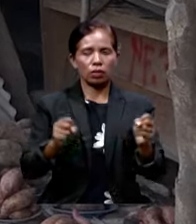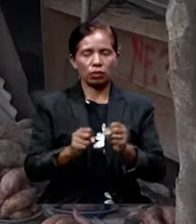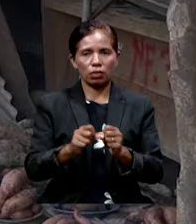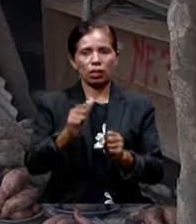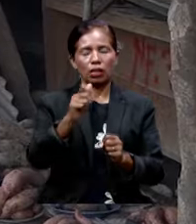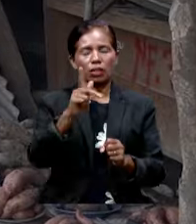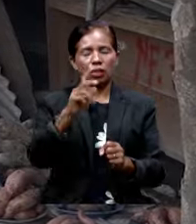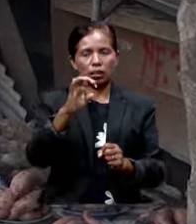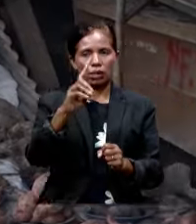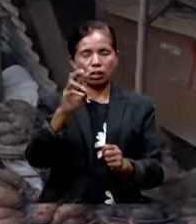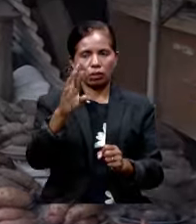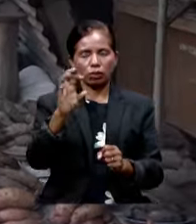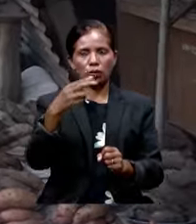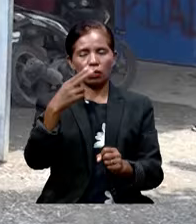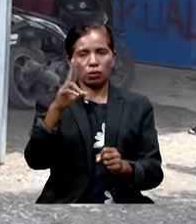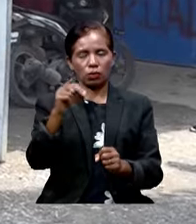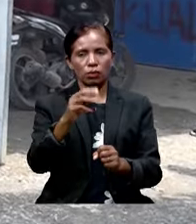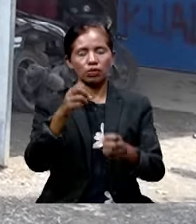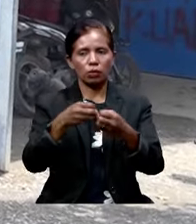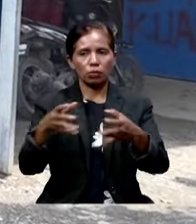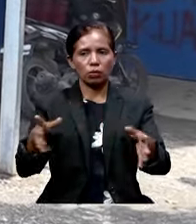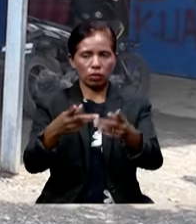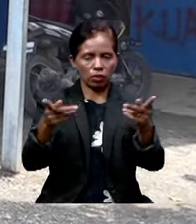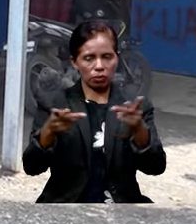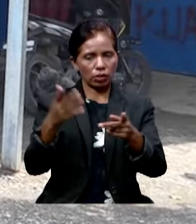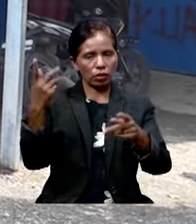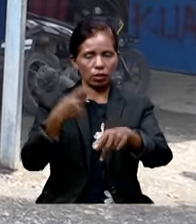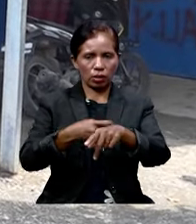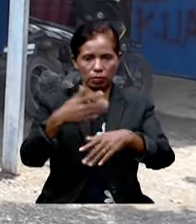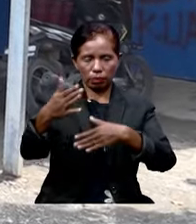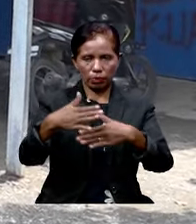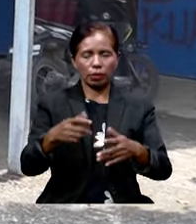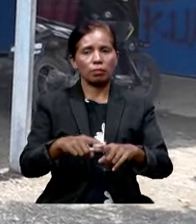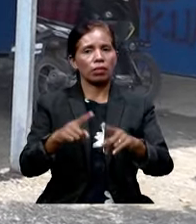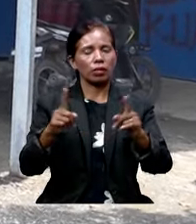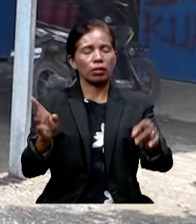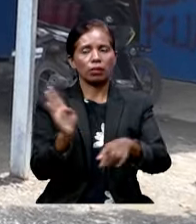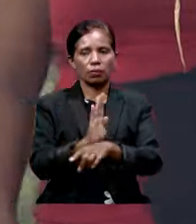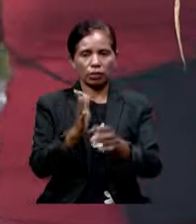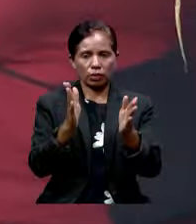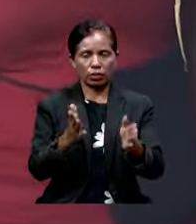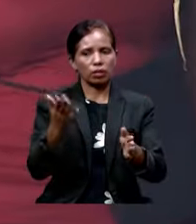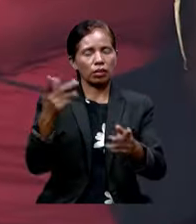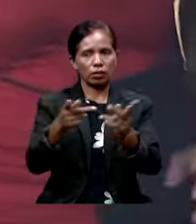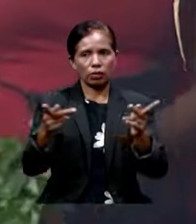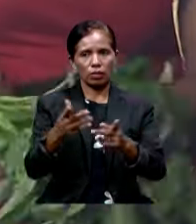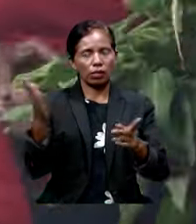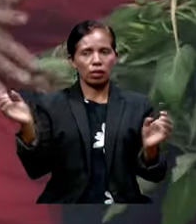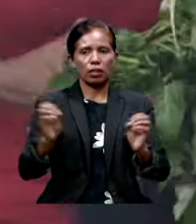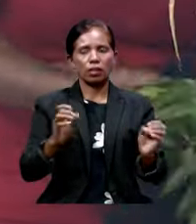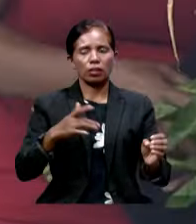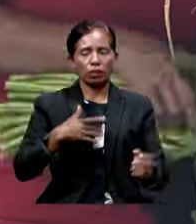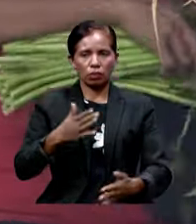posto administrativo Cristo Rei. Hodi hamamuk fatin refere iha tempu badak. Mai be negosiante sira iha are refere lamenta